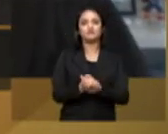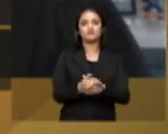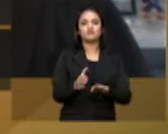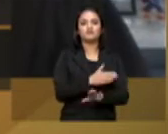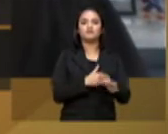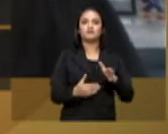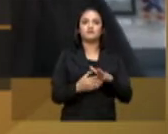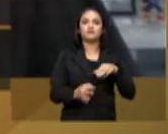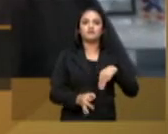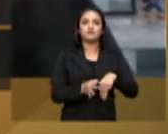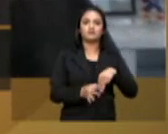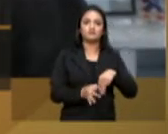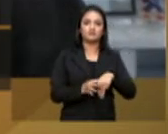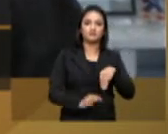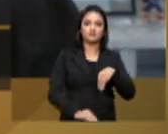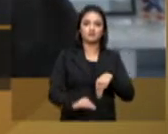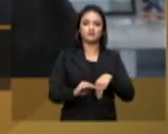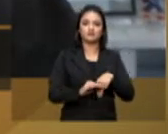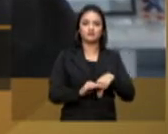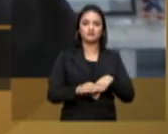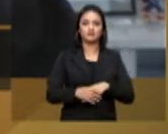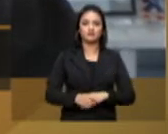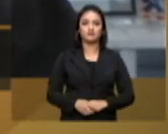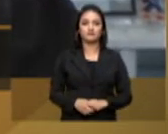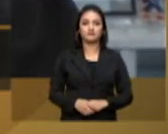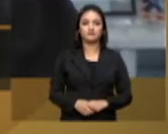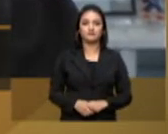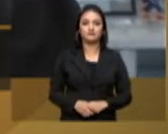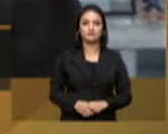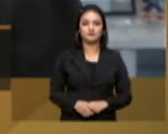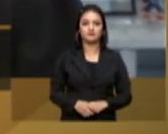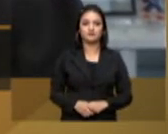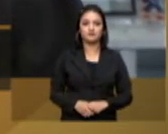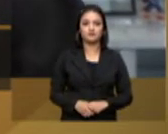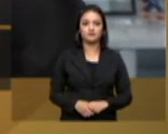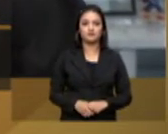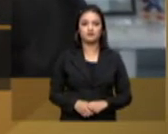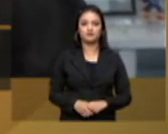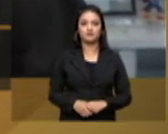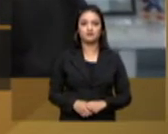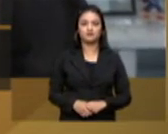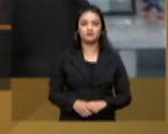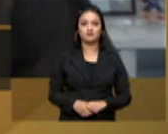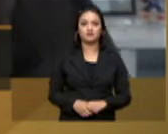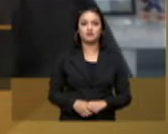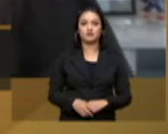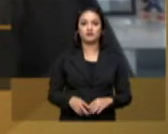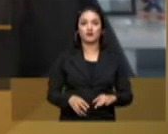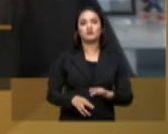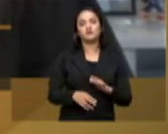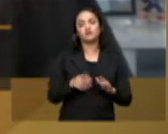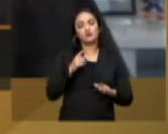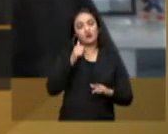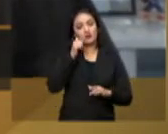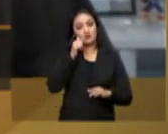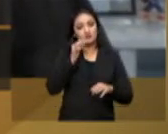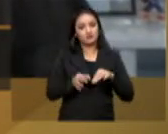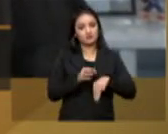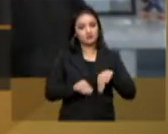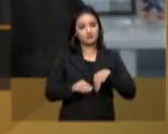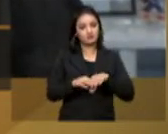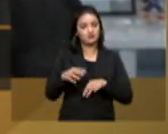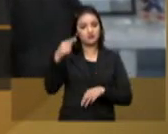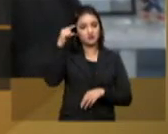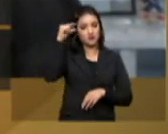aqui presentes, o que faço na pessoa da excelentíssima ministra Rosa Weber, vice-presidente do